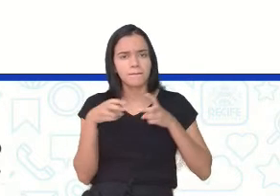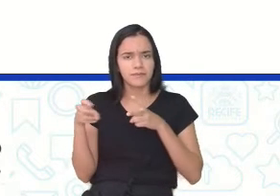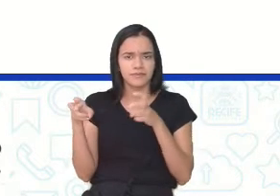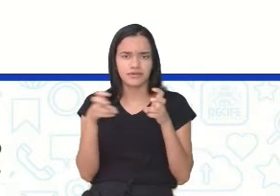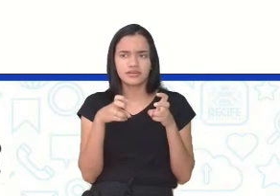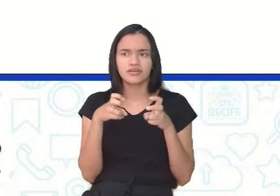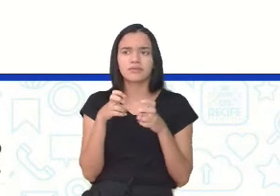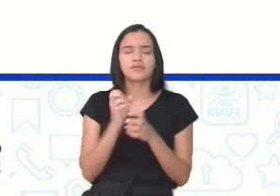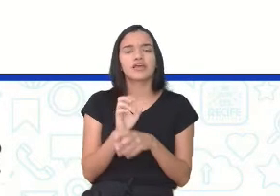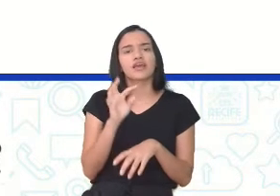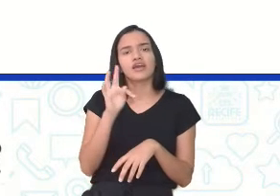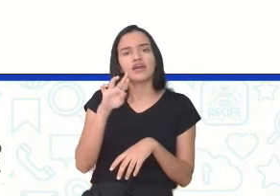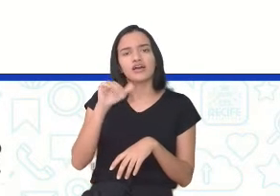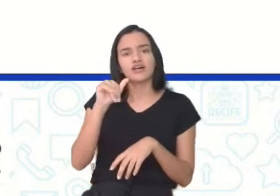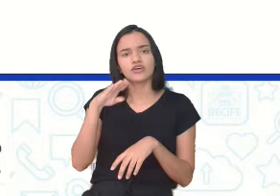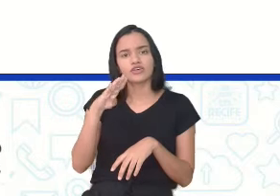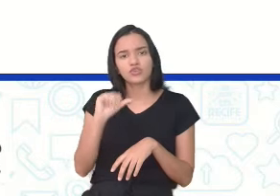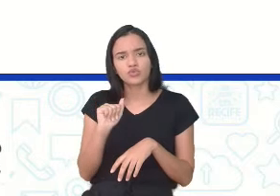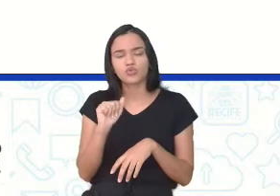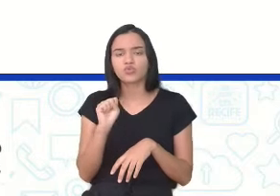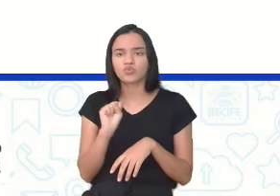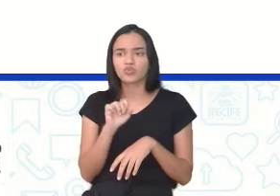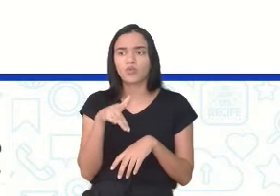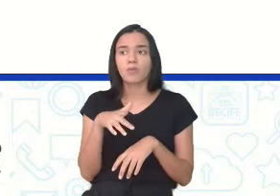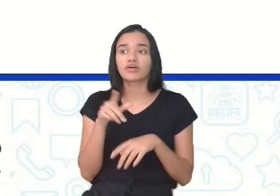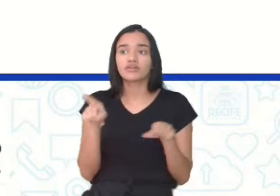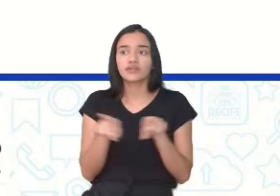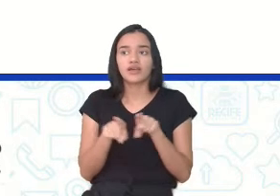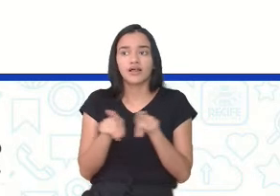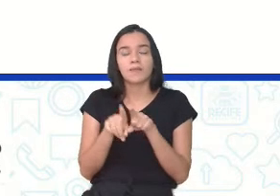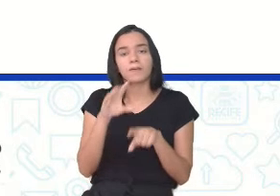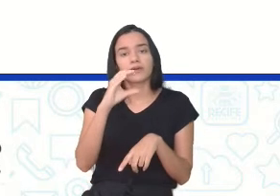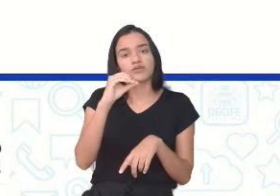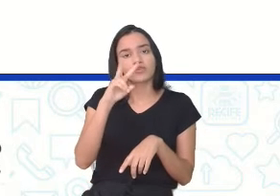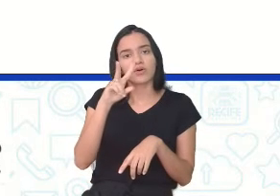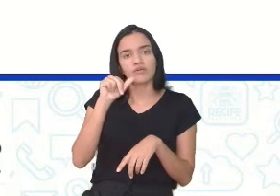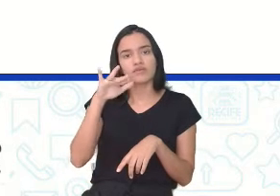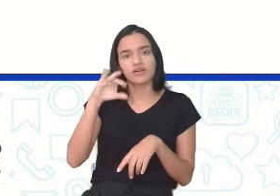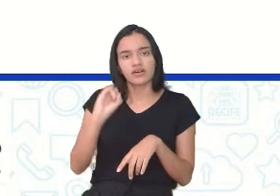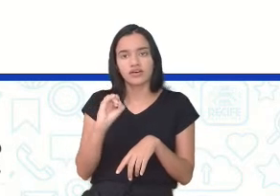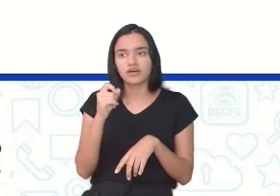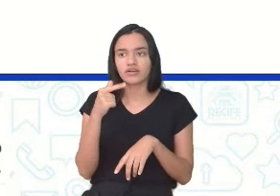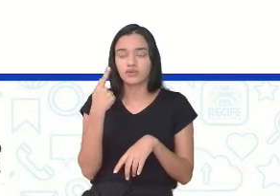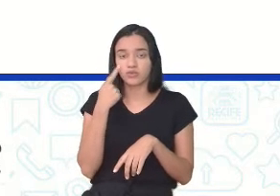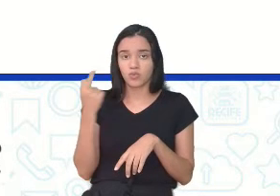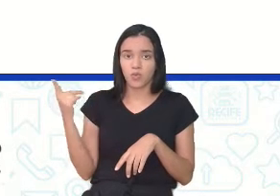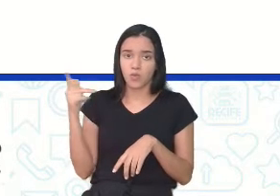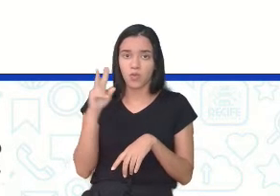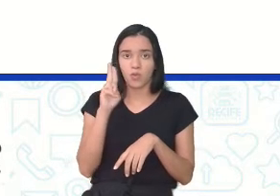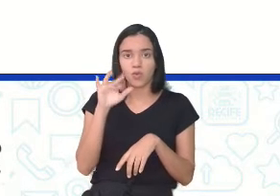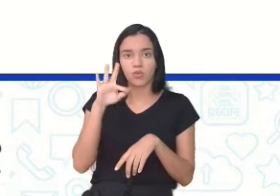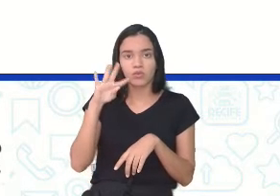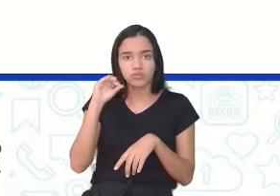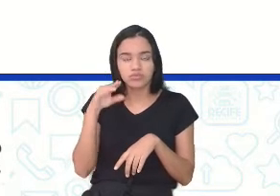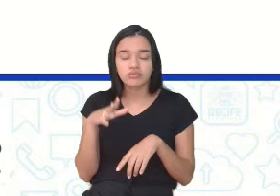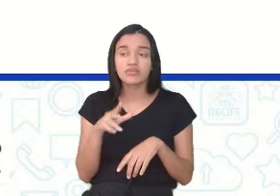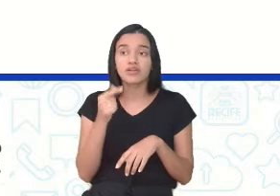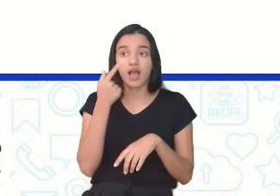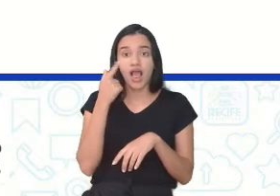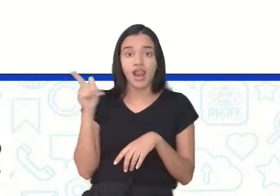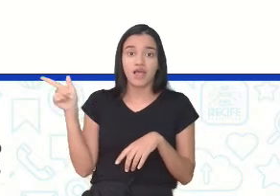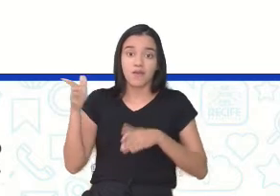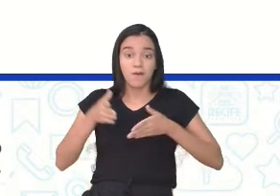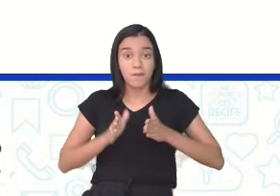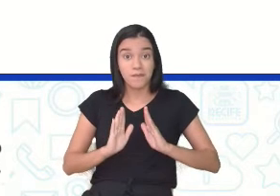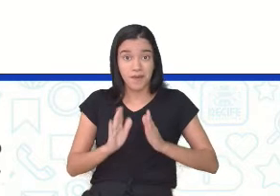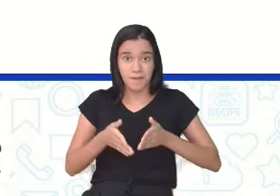tubas uterinas, onde elas ficam, os ovários, não é? Aqui o útero, que é onde o bebezinho